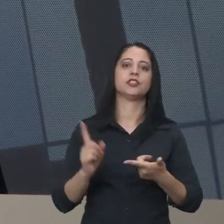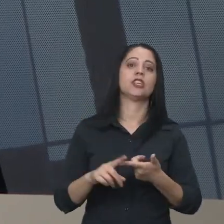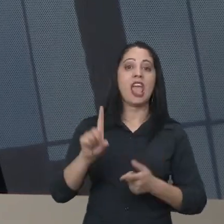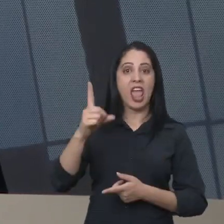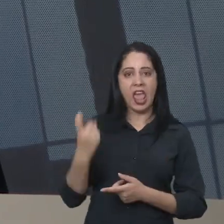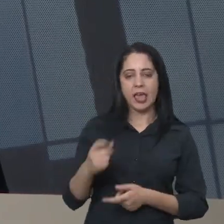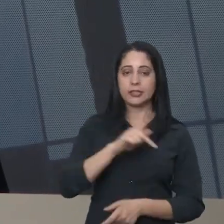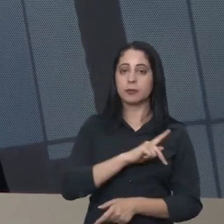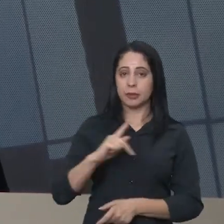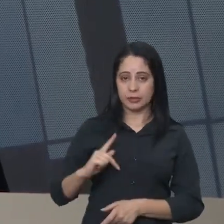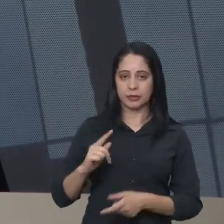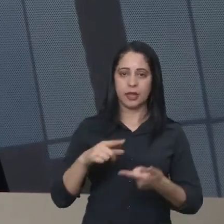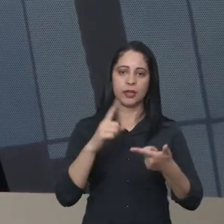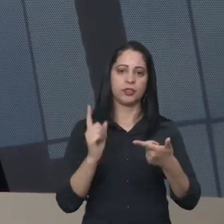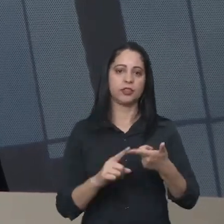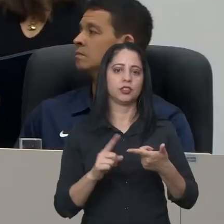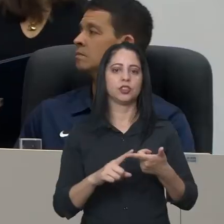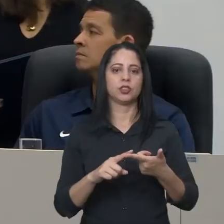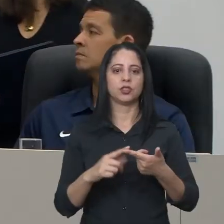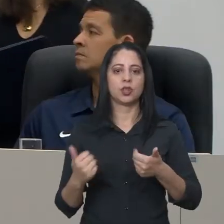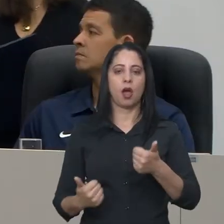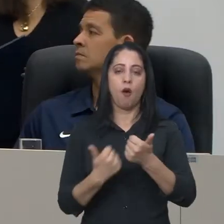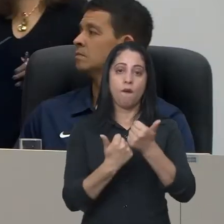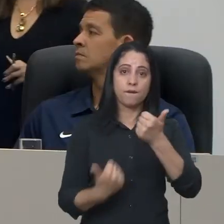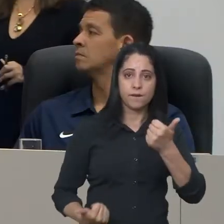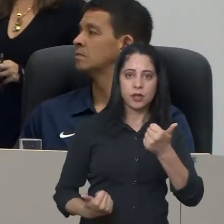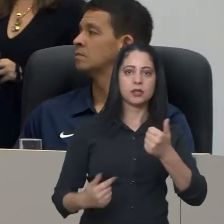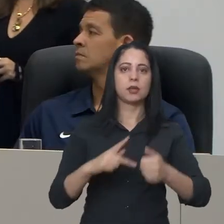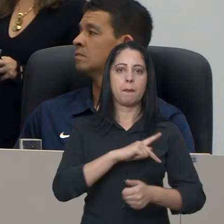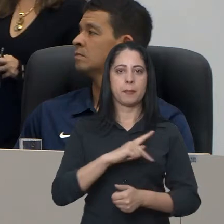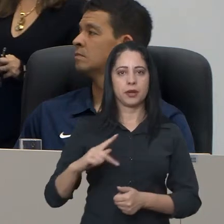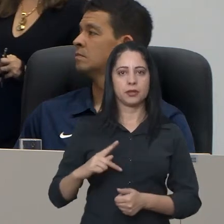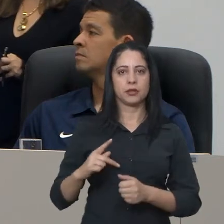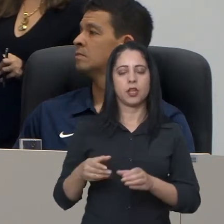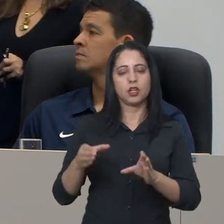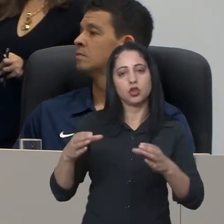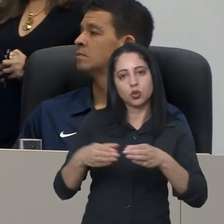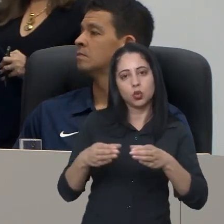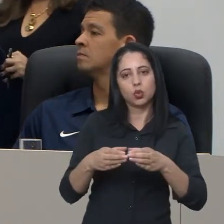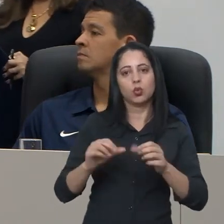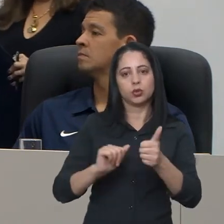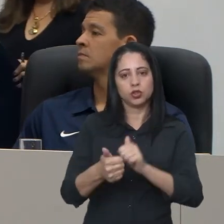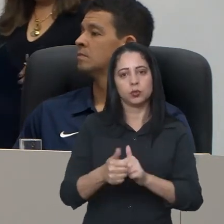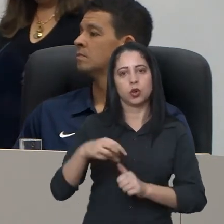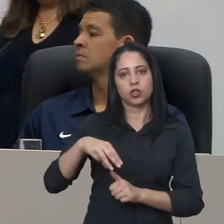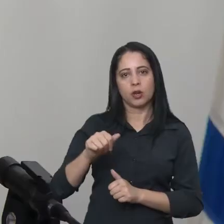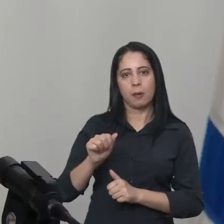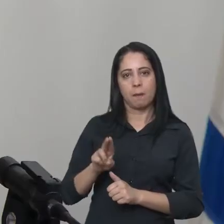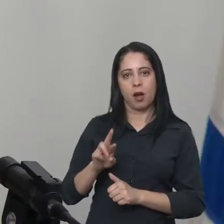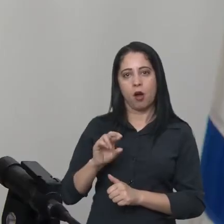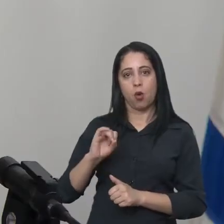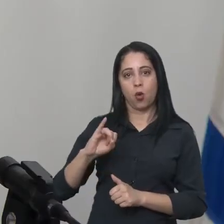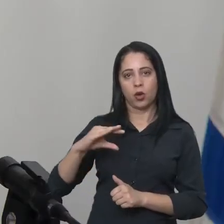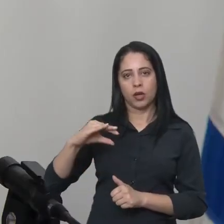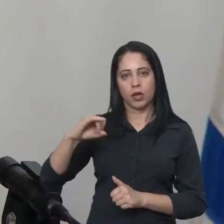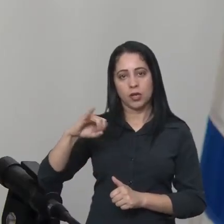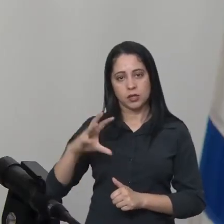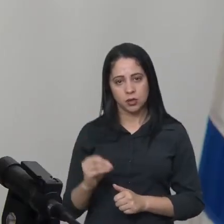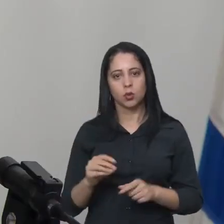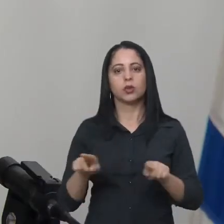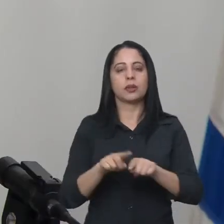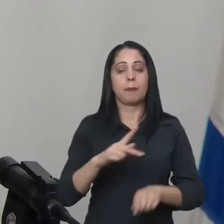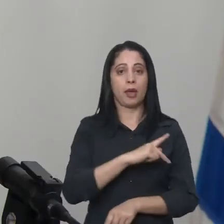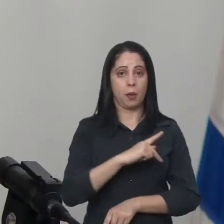do Panathlon Clube, Kátia Rieira Machado, o vice-presidente do Conselho Municipal de Esportes, Maurício Coelho, o presidente do